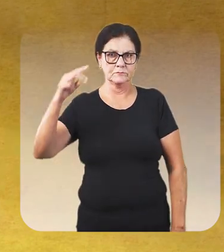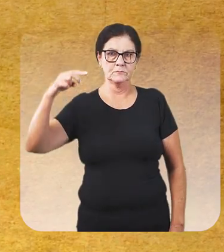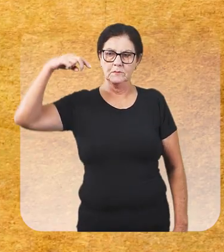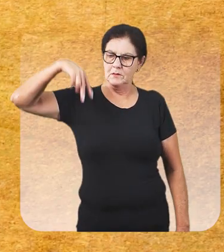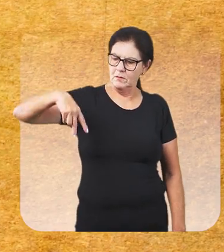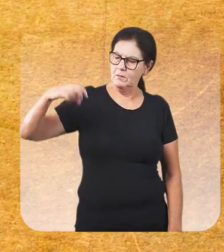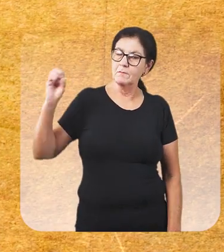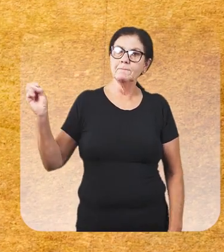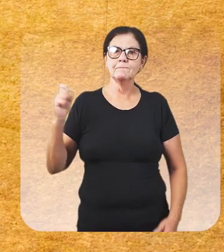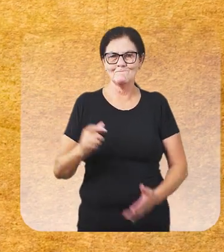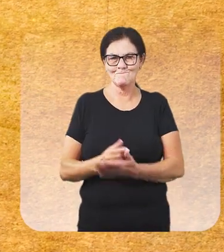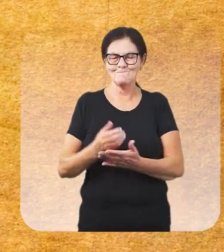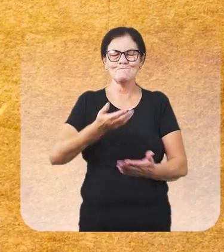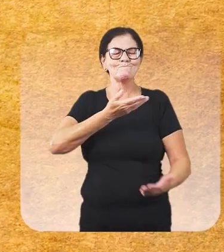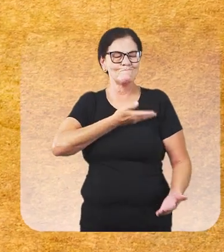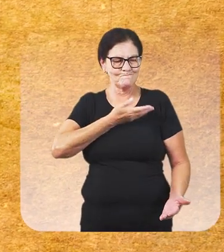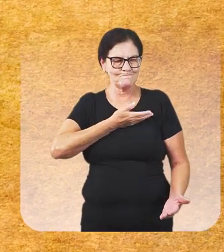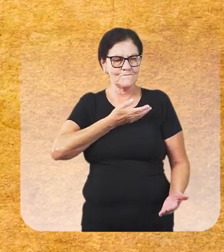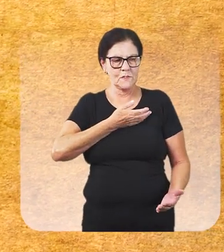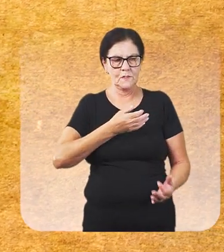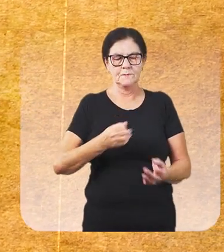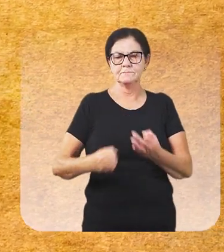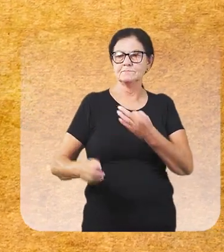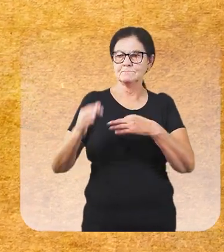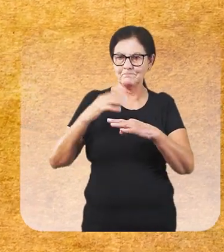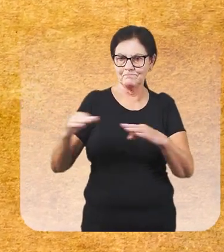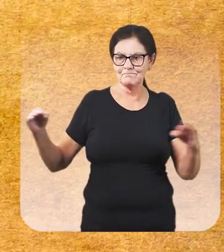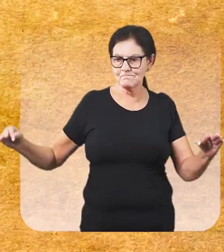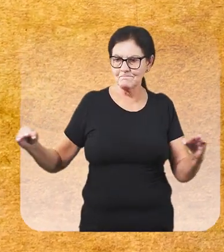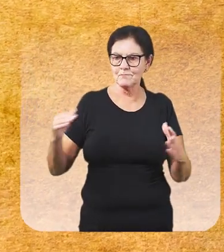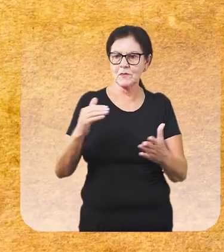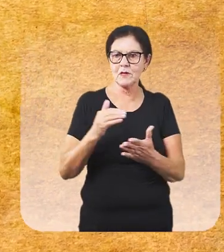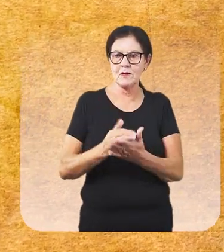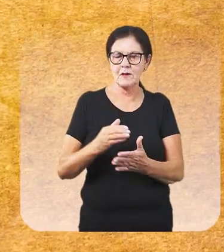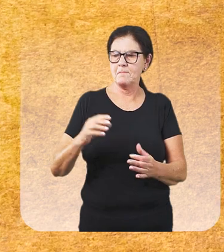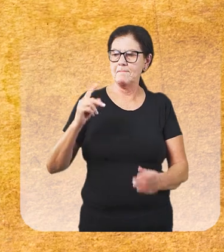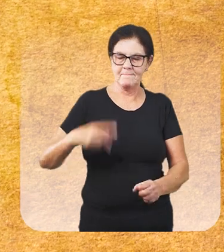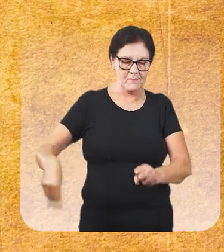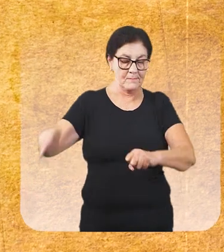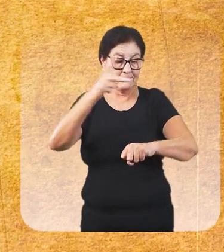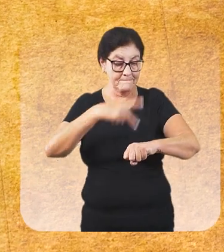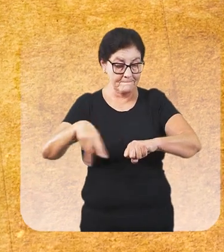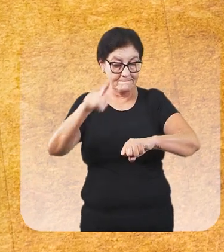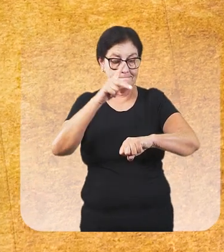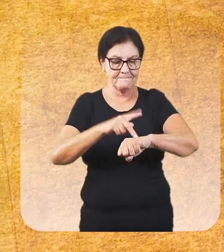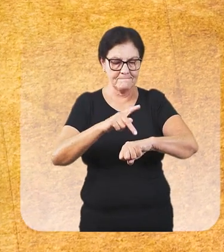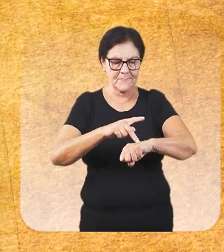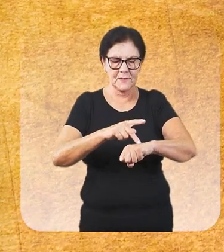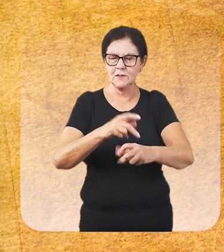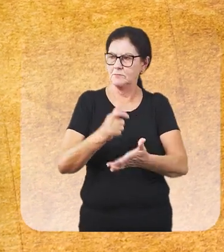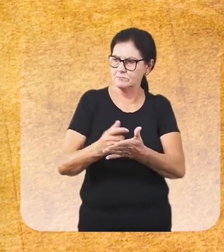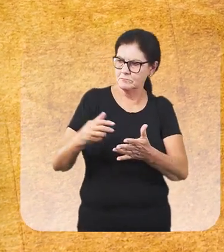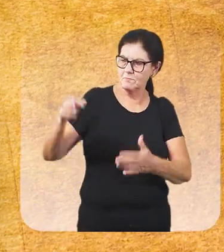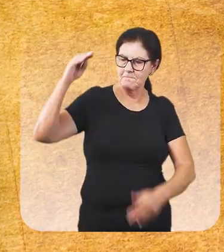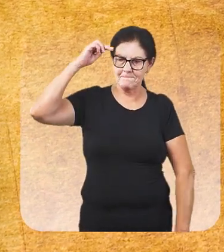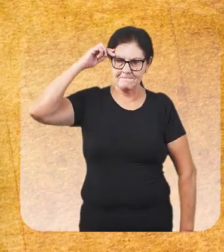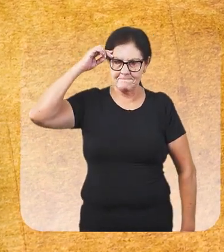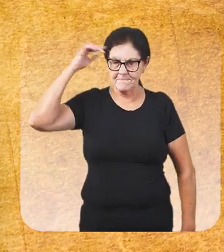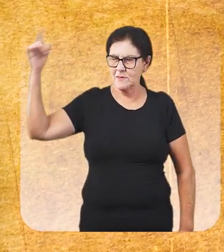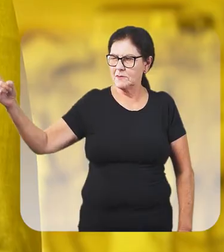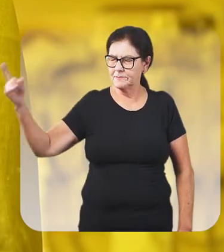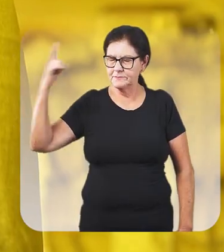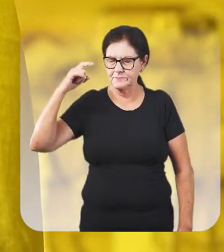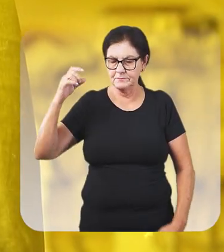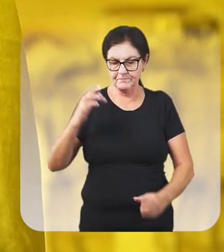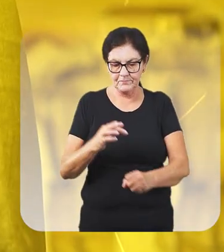revolta. Para Newton Prado e seus companheiros, a batalha final seria um ato de sacrifício pela pátria e pelos ideais